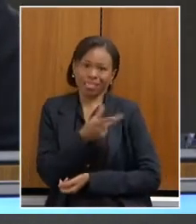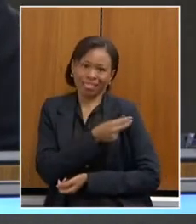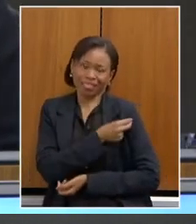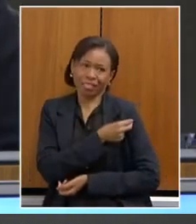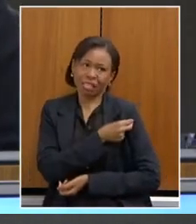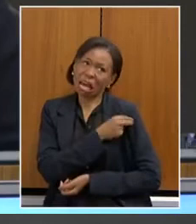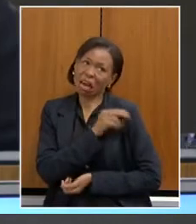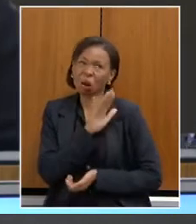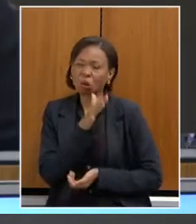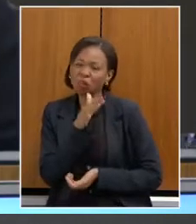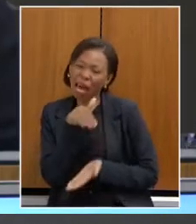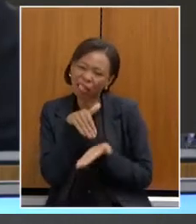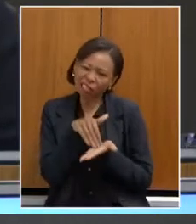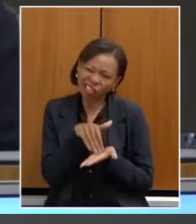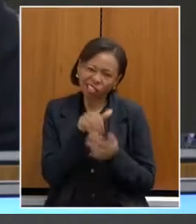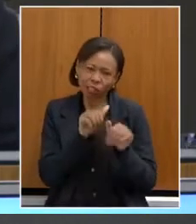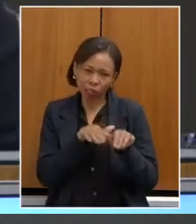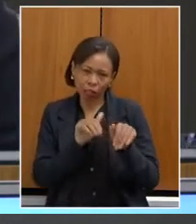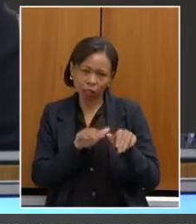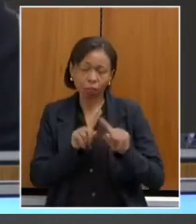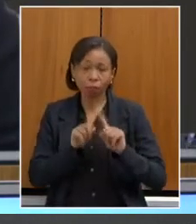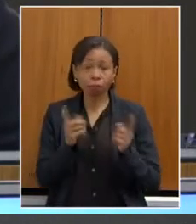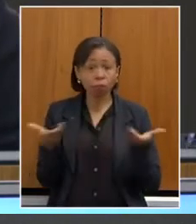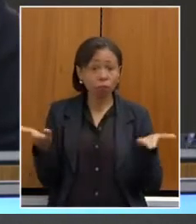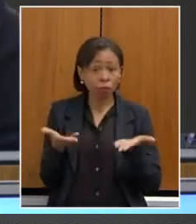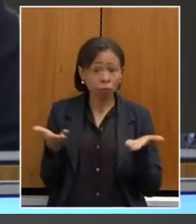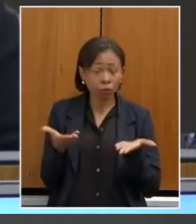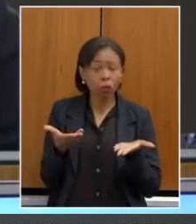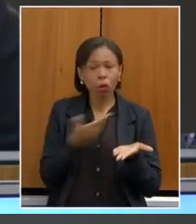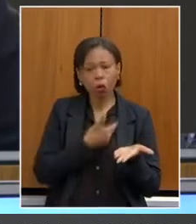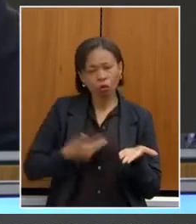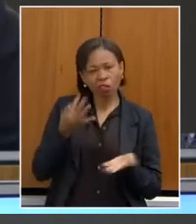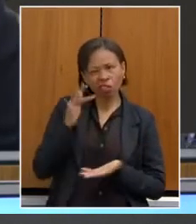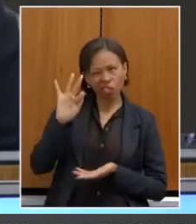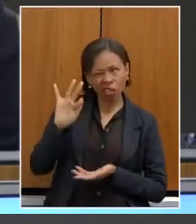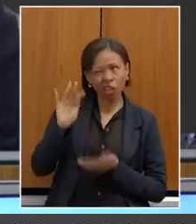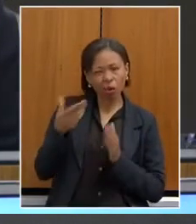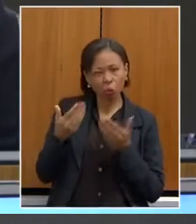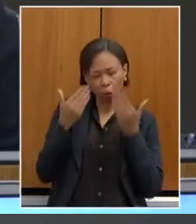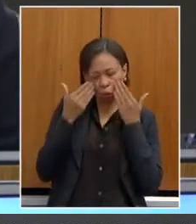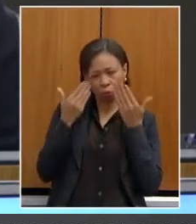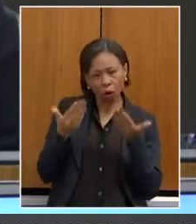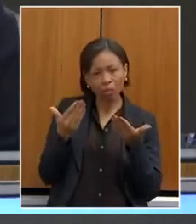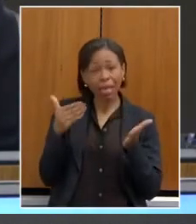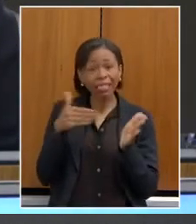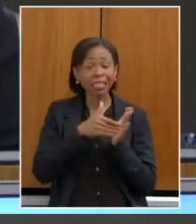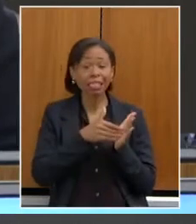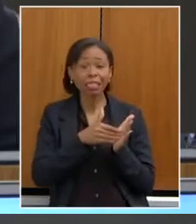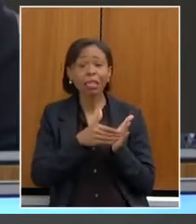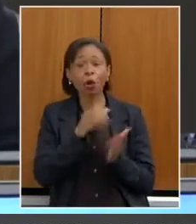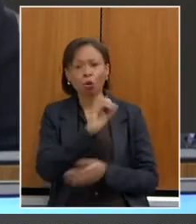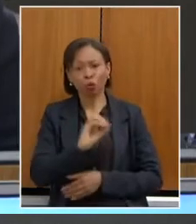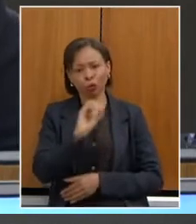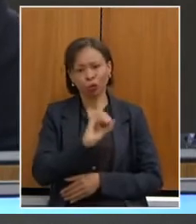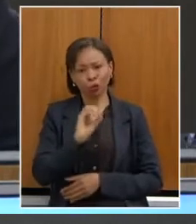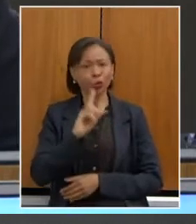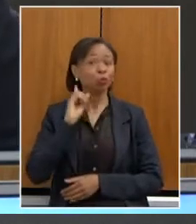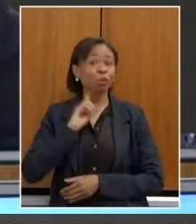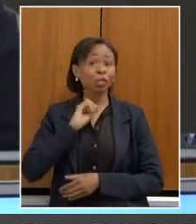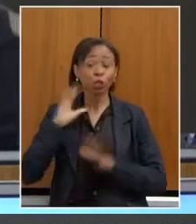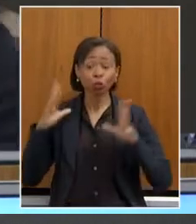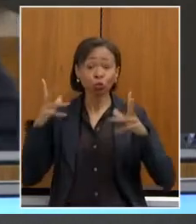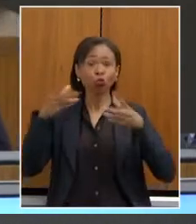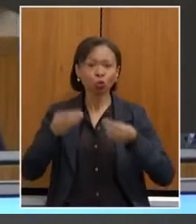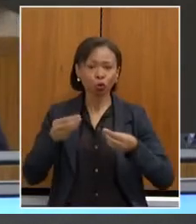setembro. Mas o que nos apresenta hoje o governo federal, em outubro, todo mineiro terá recebido pelo menos a primeira dose.